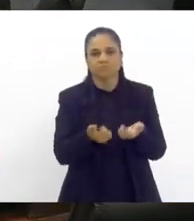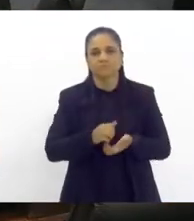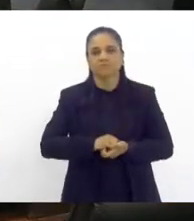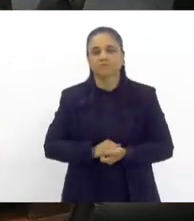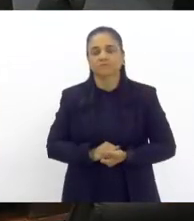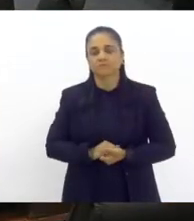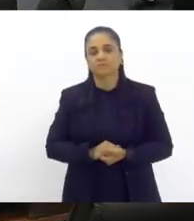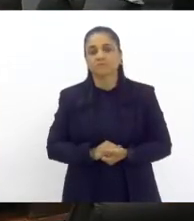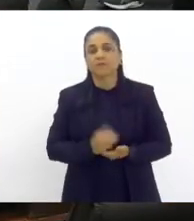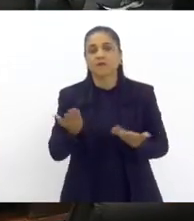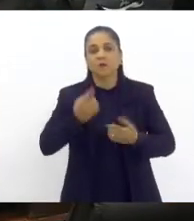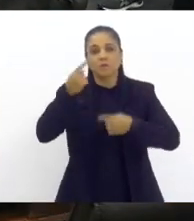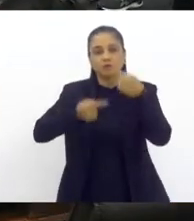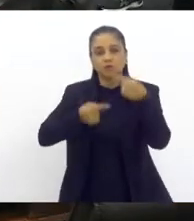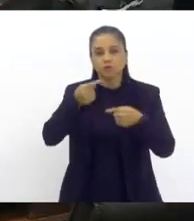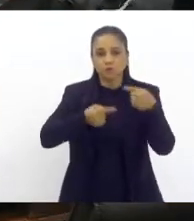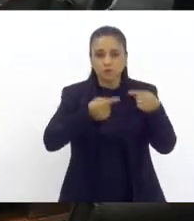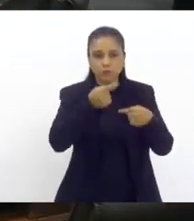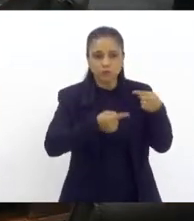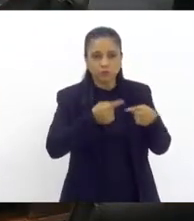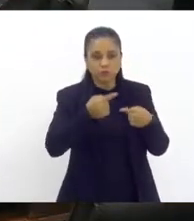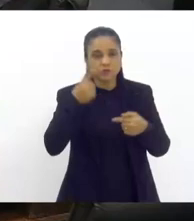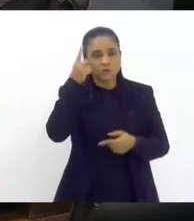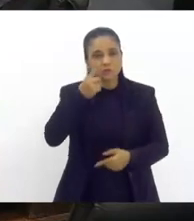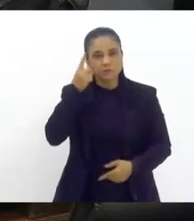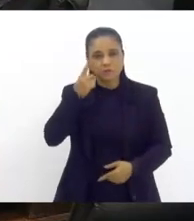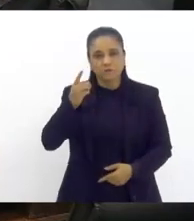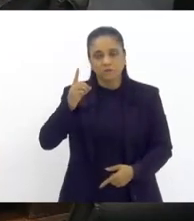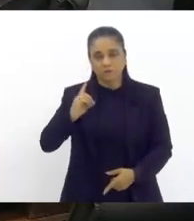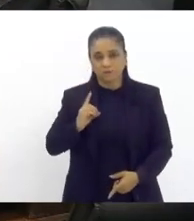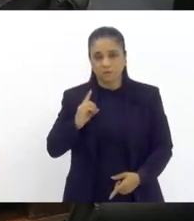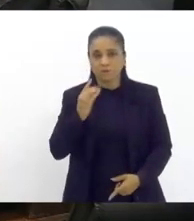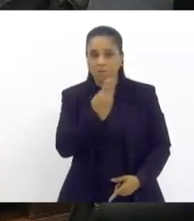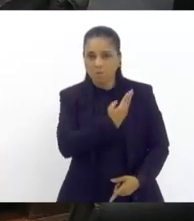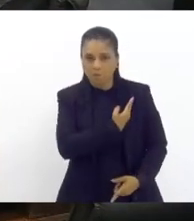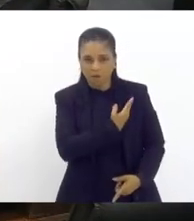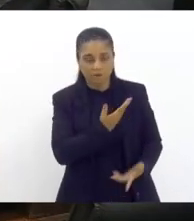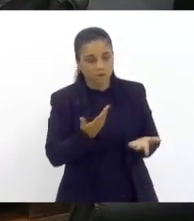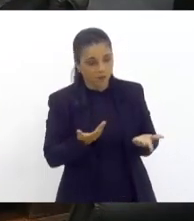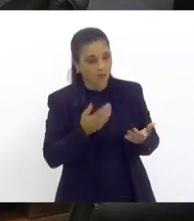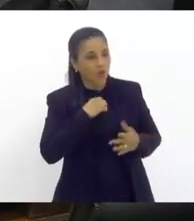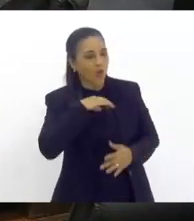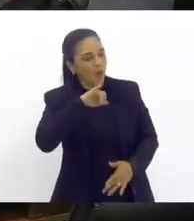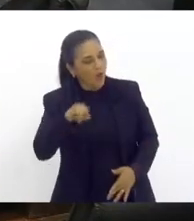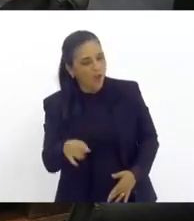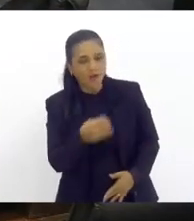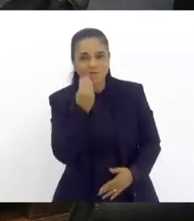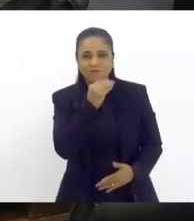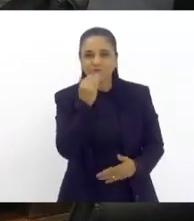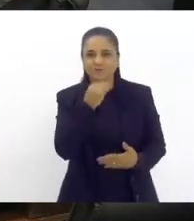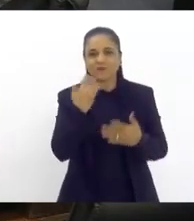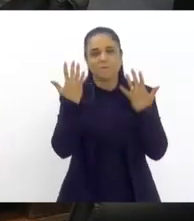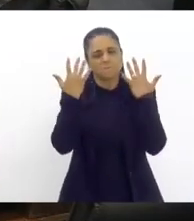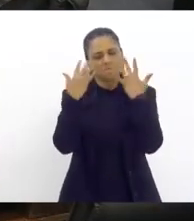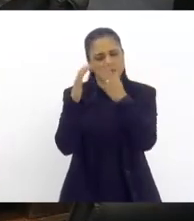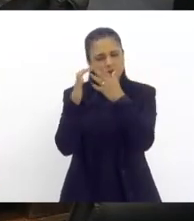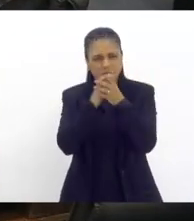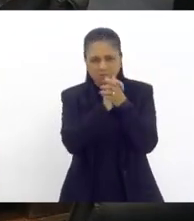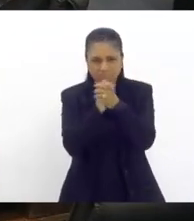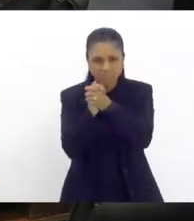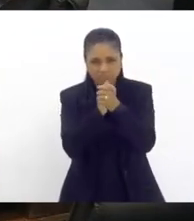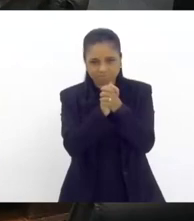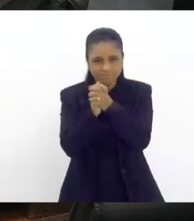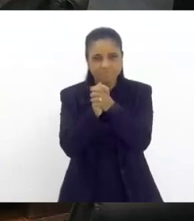Para discutir, nossa nobre deputada Dani Baldi. Queria aproveitar a oportunidade para parabenizar a iniciativa